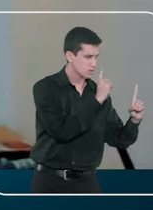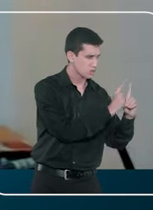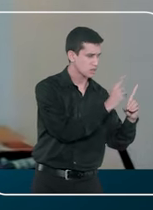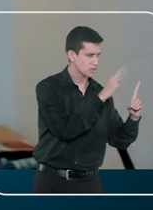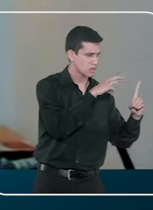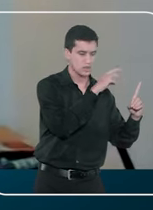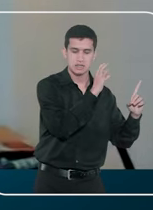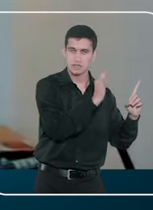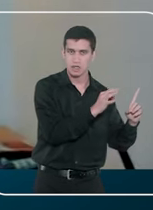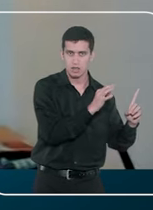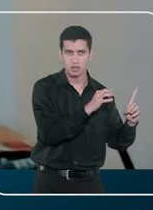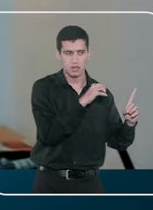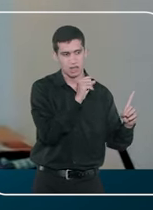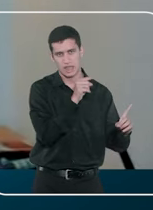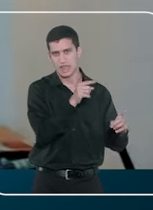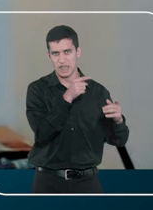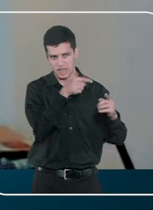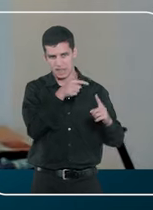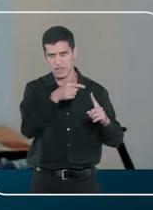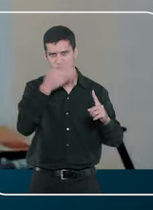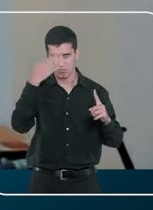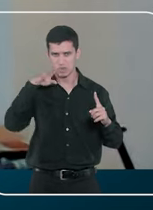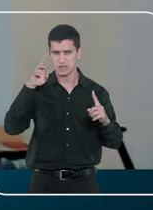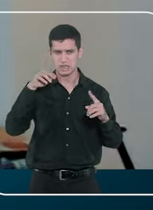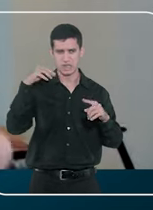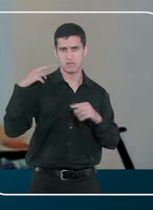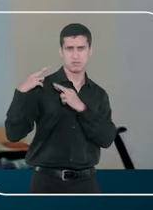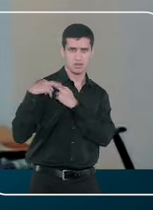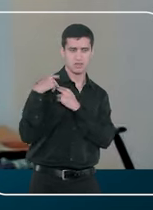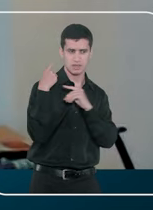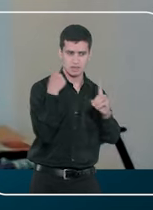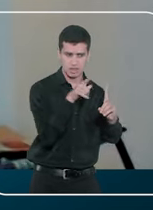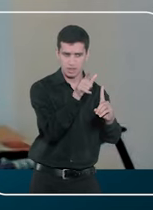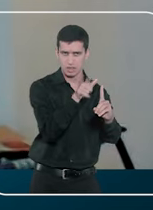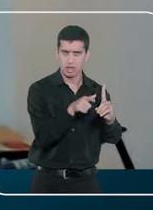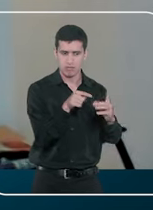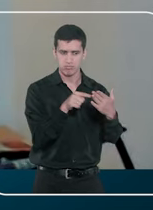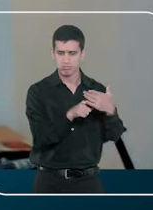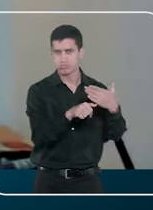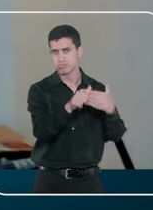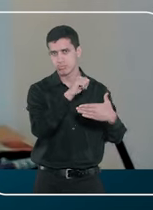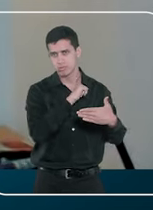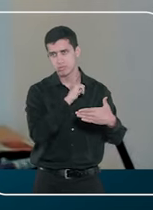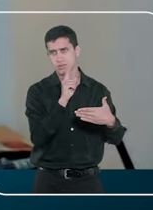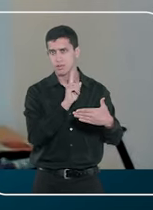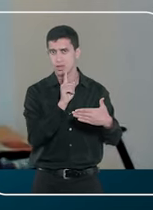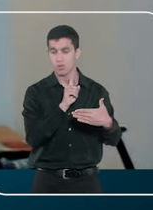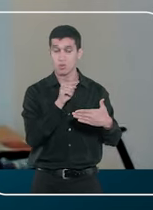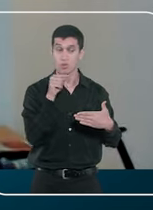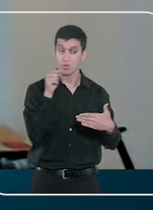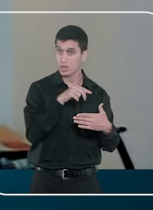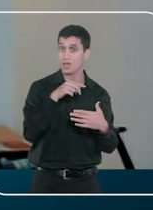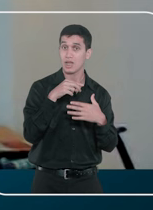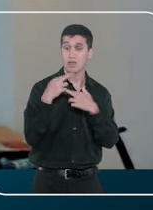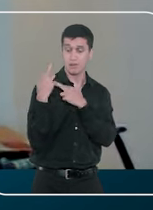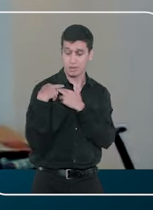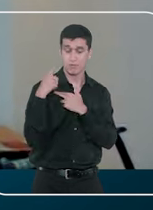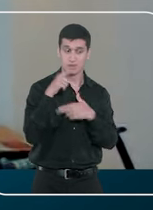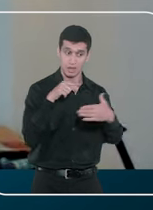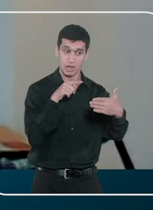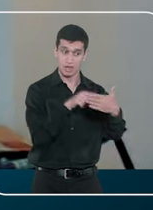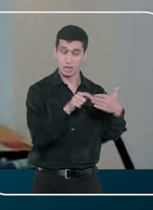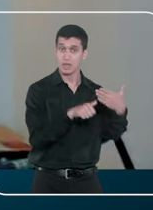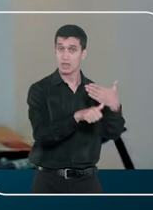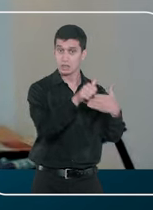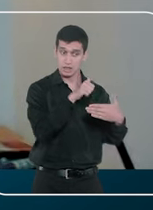O compromisso do colaborador é entregar tudo aquilo que ele assinara, que ele prometera no momento em que se apresentou ao acordo.